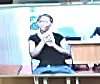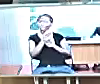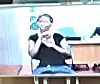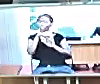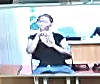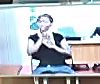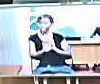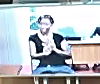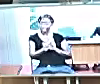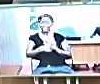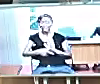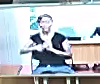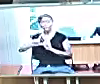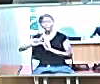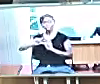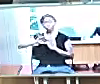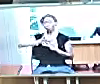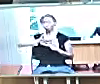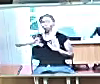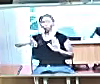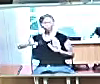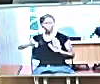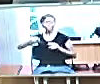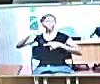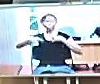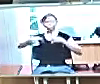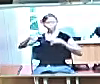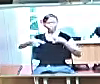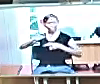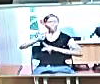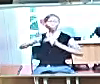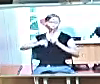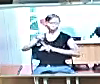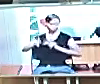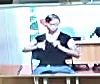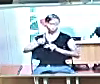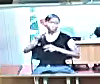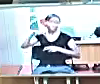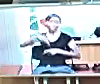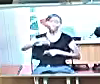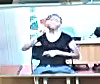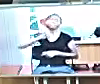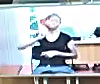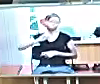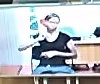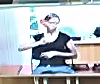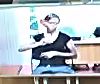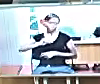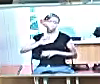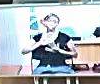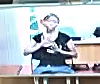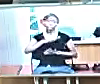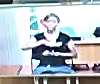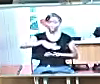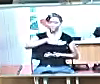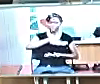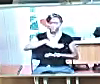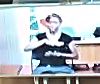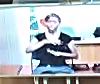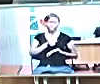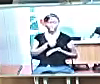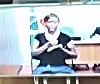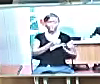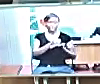cotidianas ou corriqueiras do estado de minas gerais então no campo da assistência por